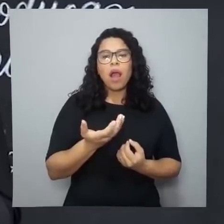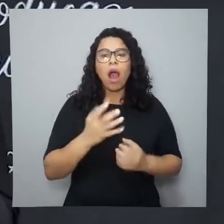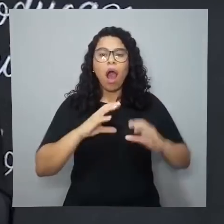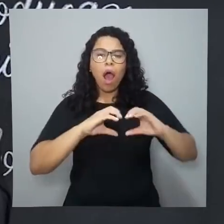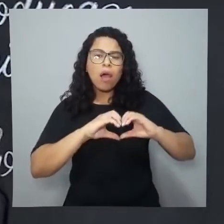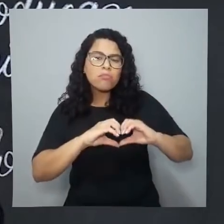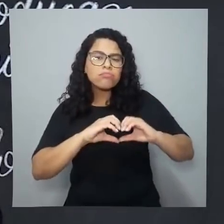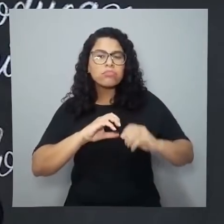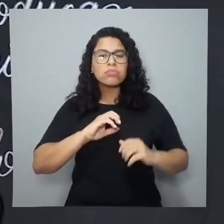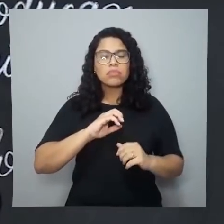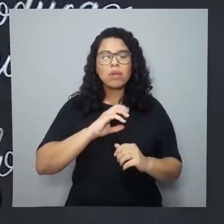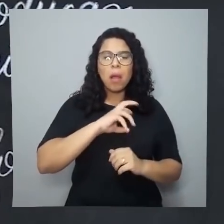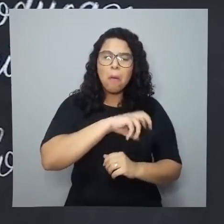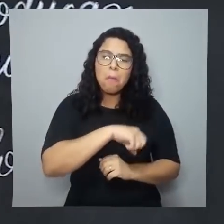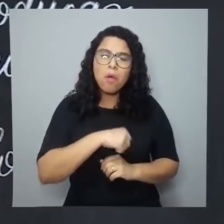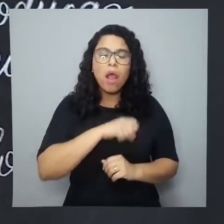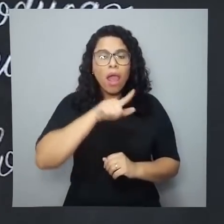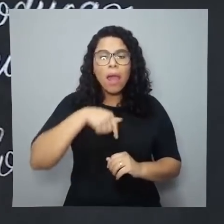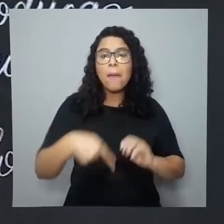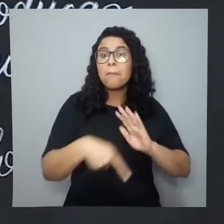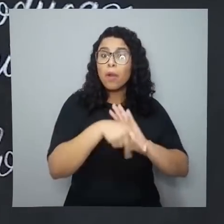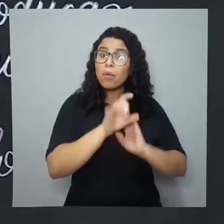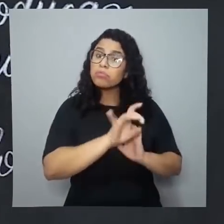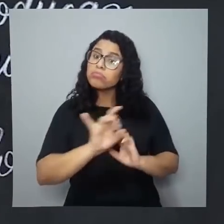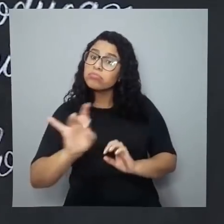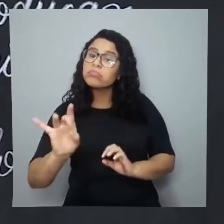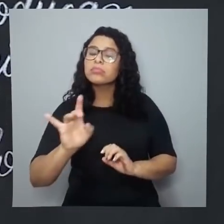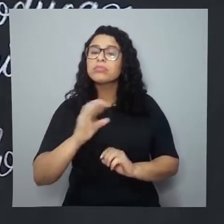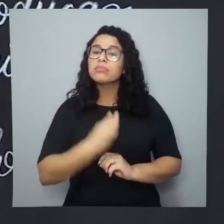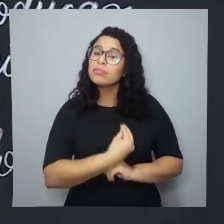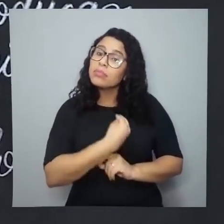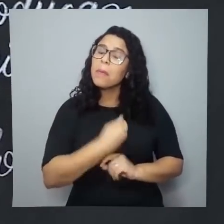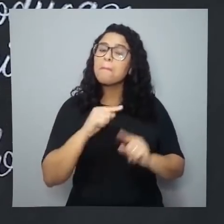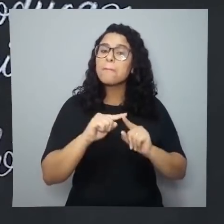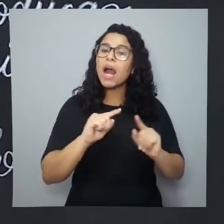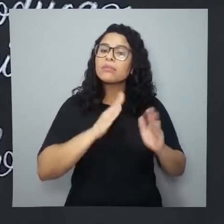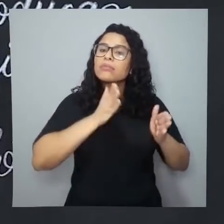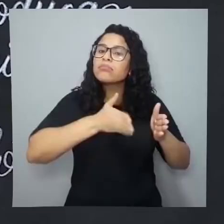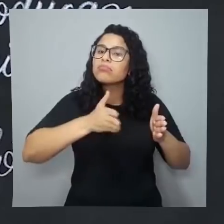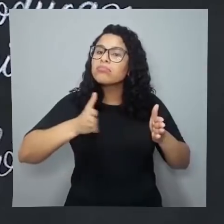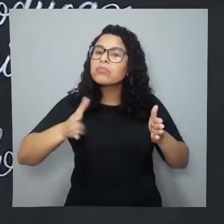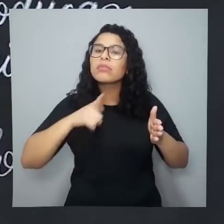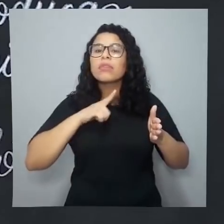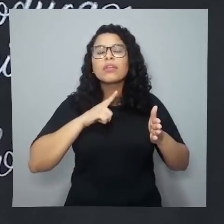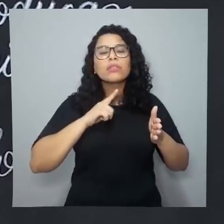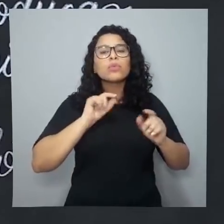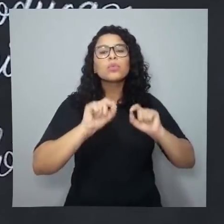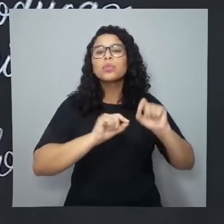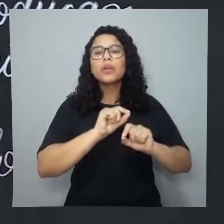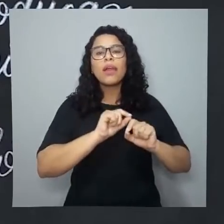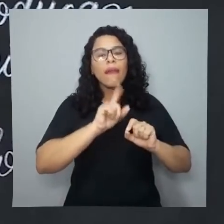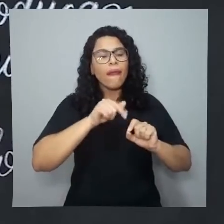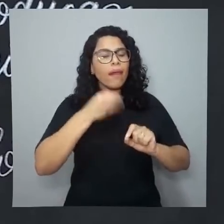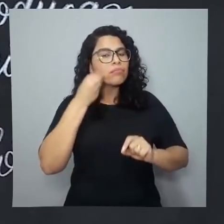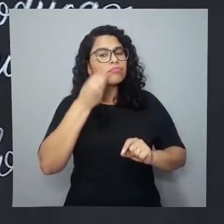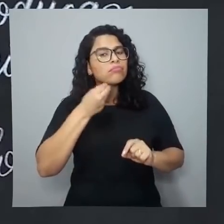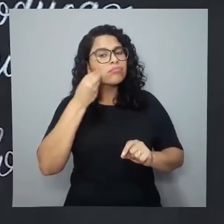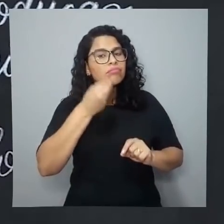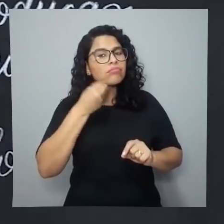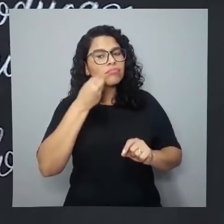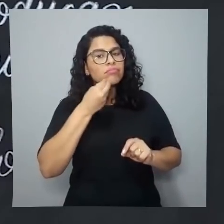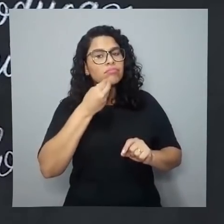de um segredo, são muito íntimas, são muito próprias, mas seguem uma particularidade do gênero que é contar